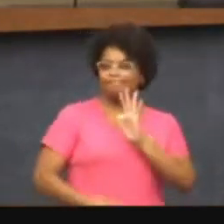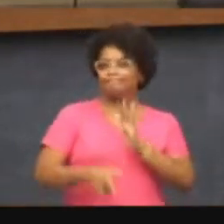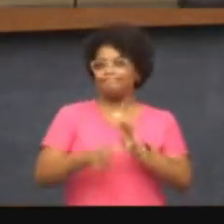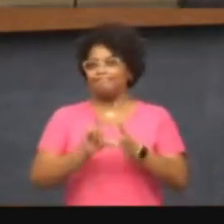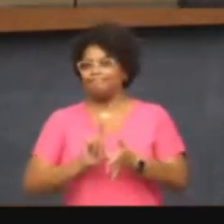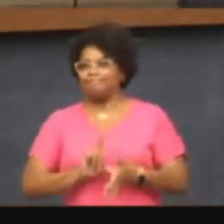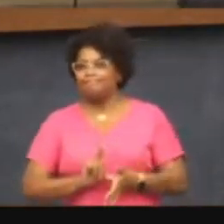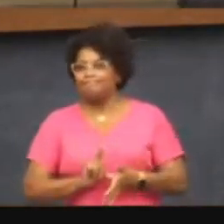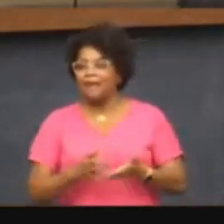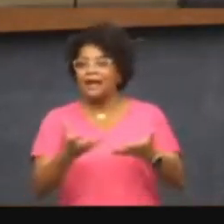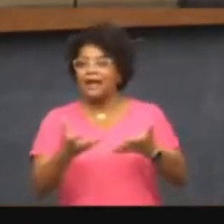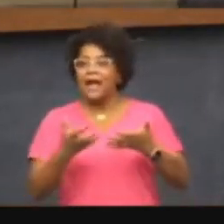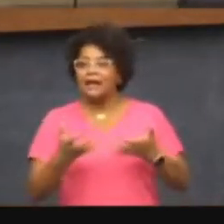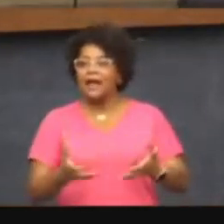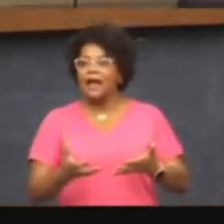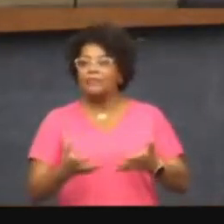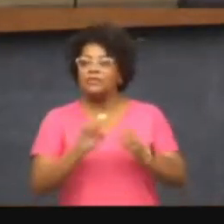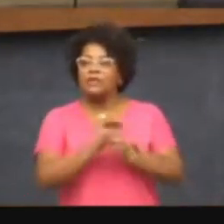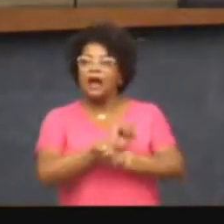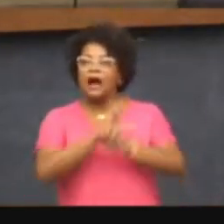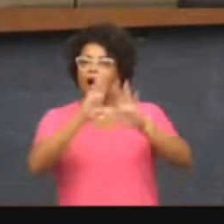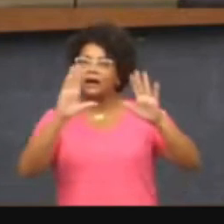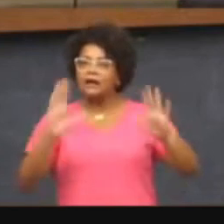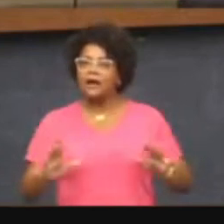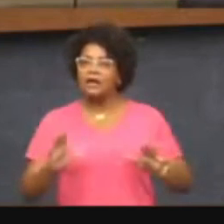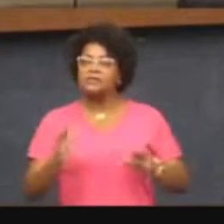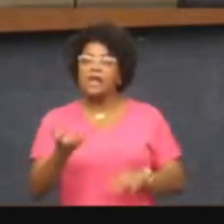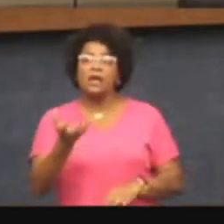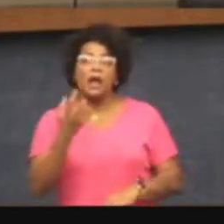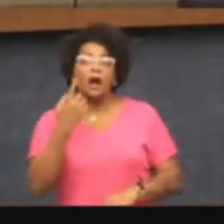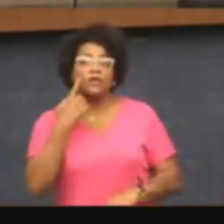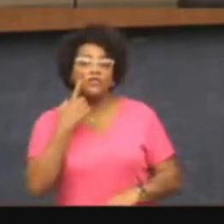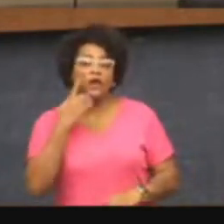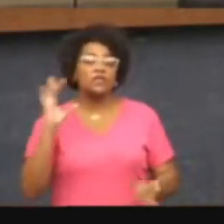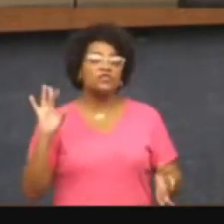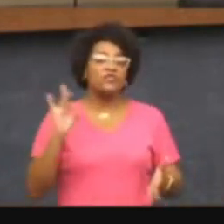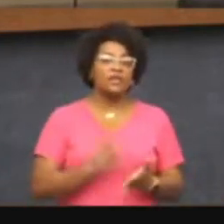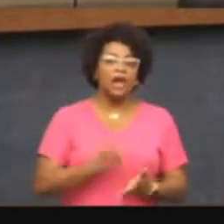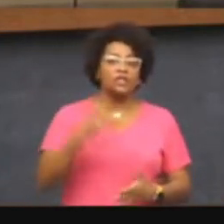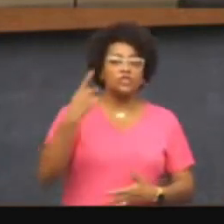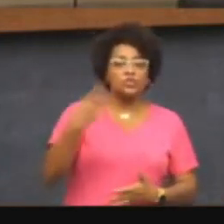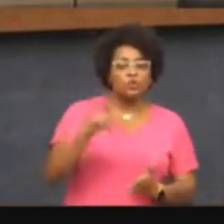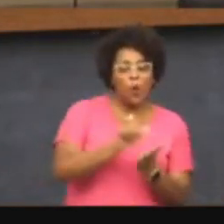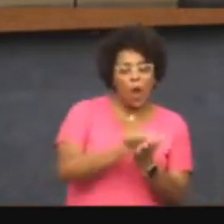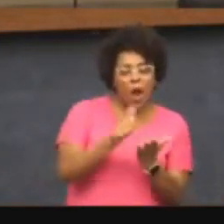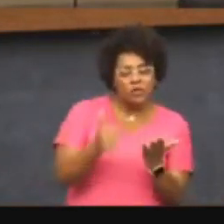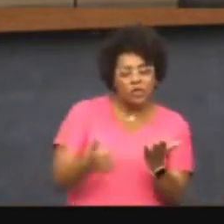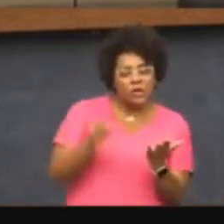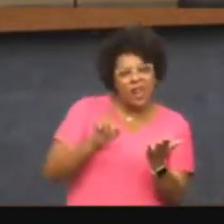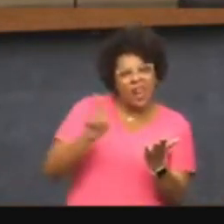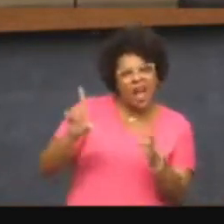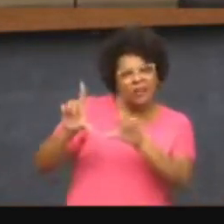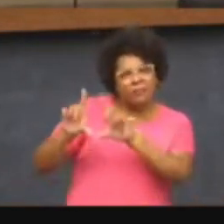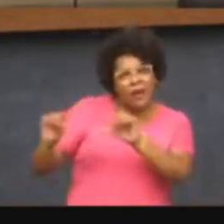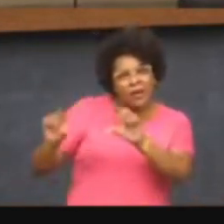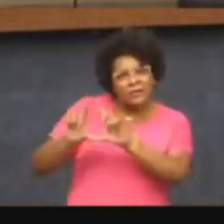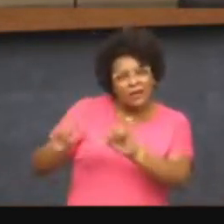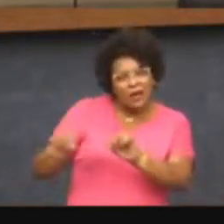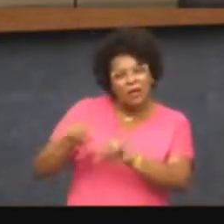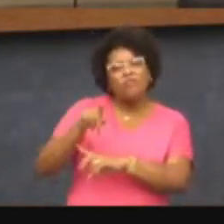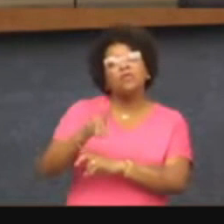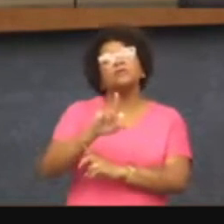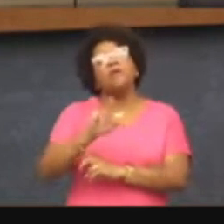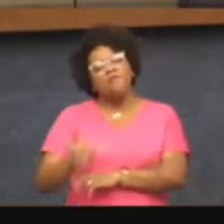gente queria saber era, de fato, se na sua agenda em Brasília, o senhor iria tratar, de fato, de todos os